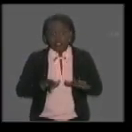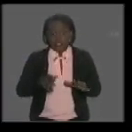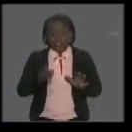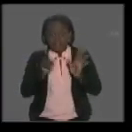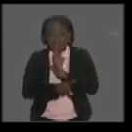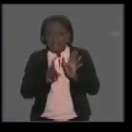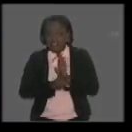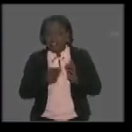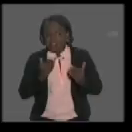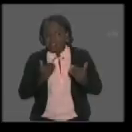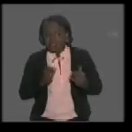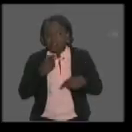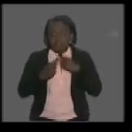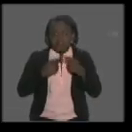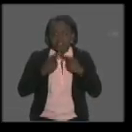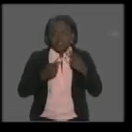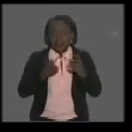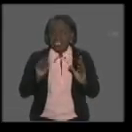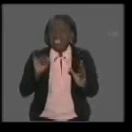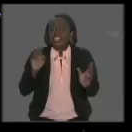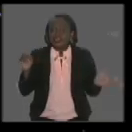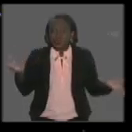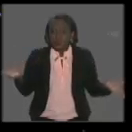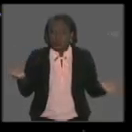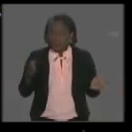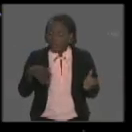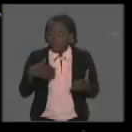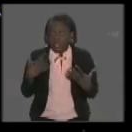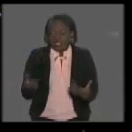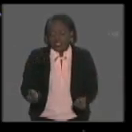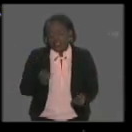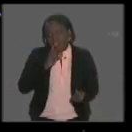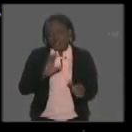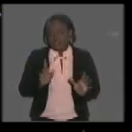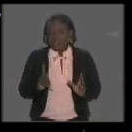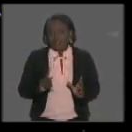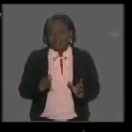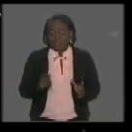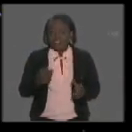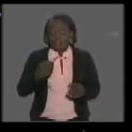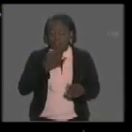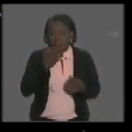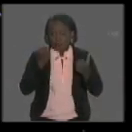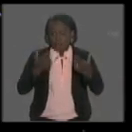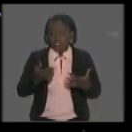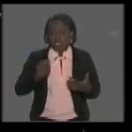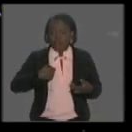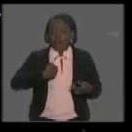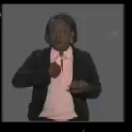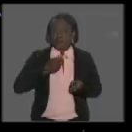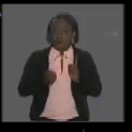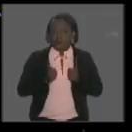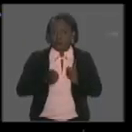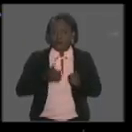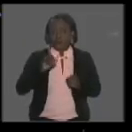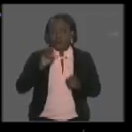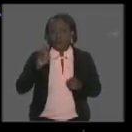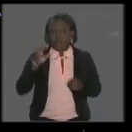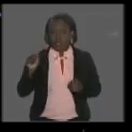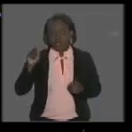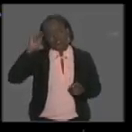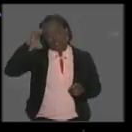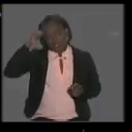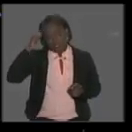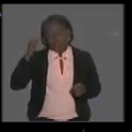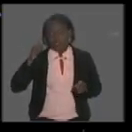das vezes, ser questionado. As pessoas pensam, mas o que é isso? Ao invés de aceitarem, se você diz, olha, eu sou travesti, meu nome é Dora, né? Eu sou